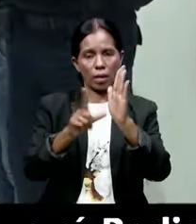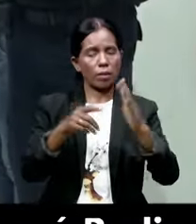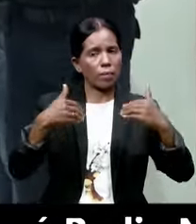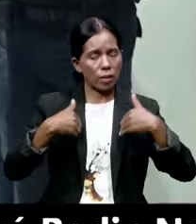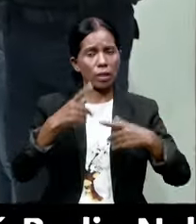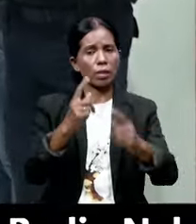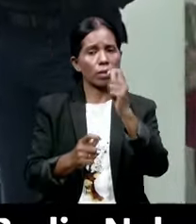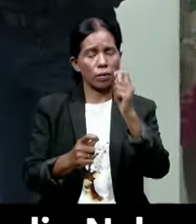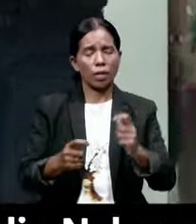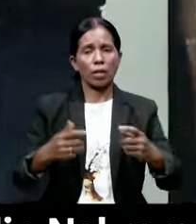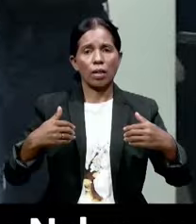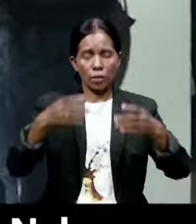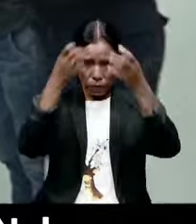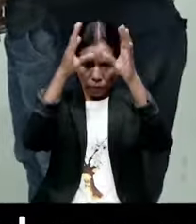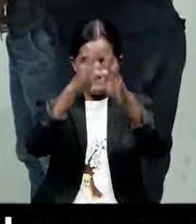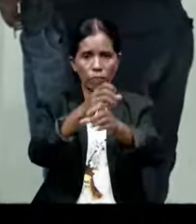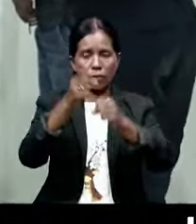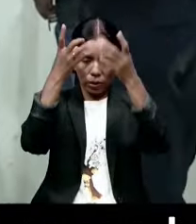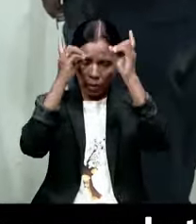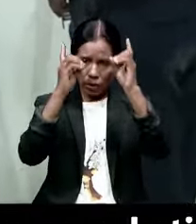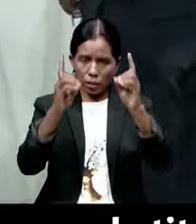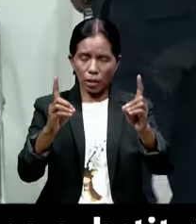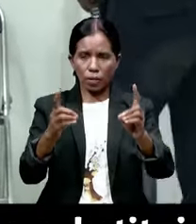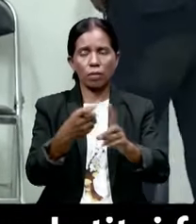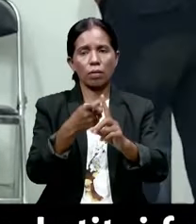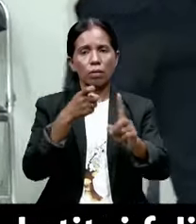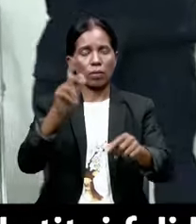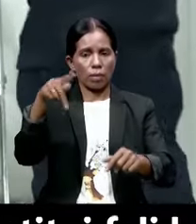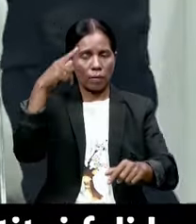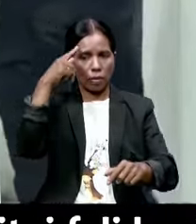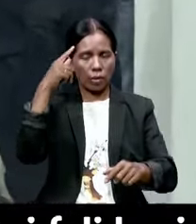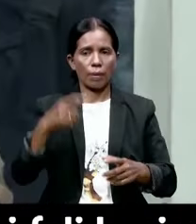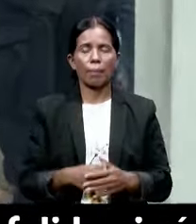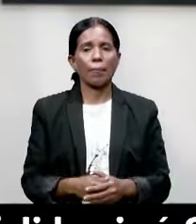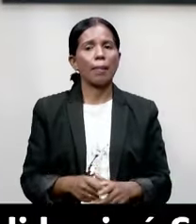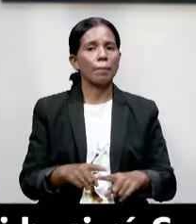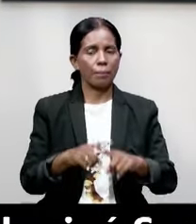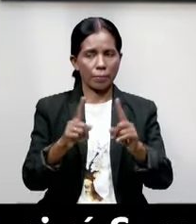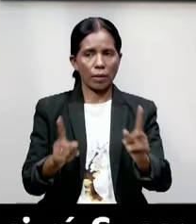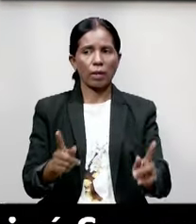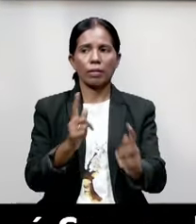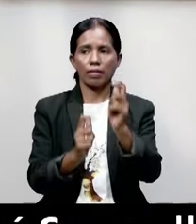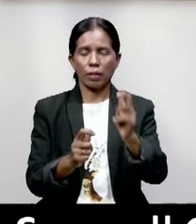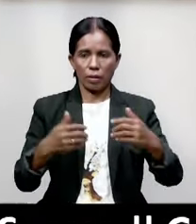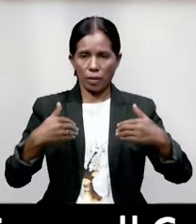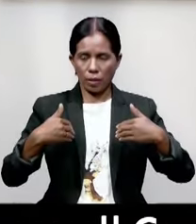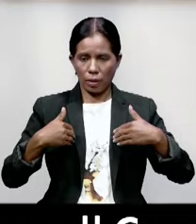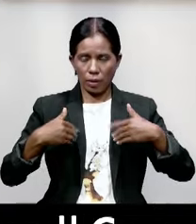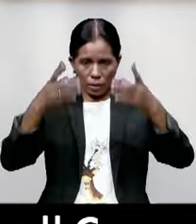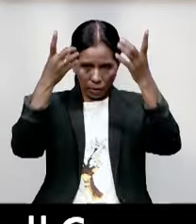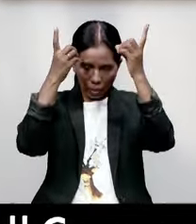próprio, a tu fute decisão nebe independente, ou se questão política. Mas vê, tribunal ia nia decisão